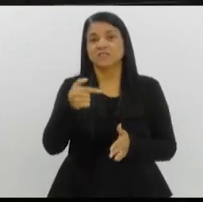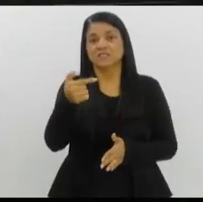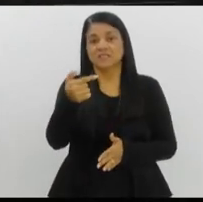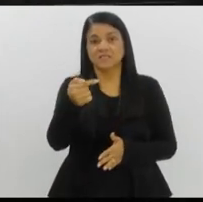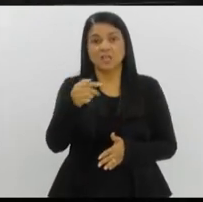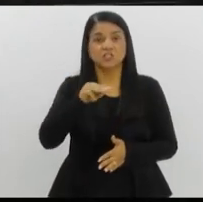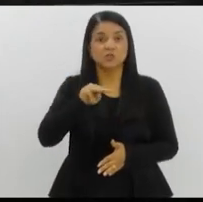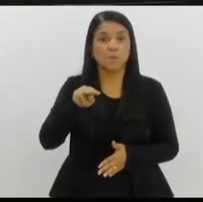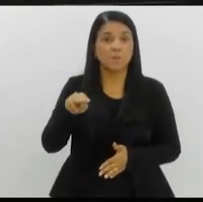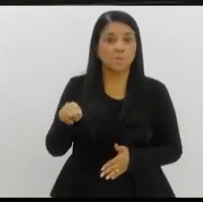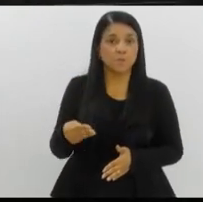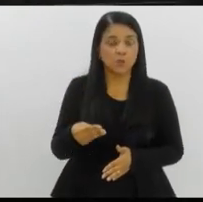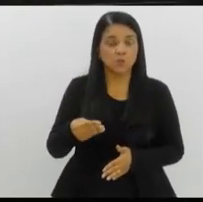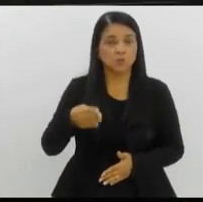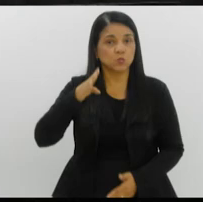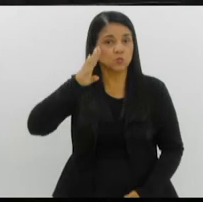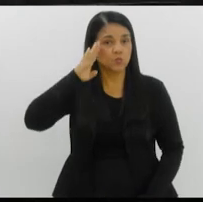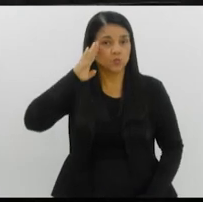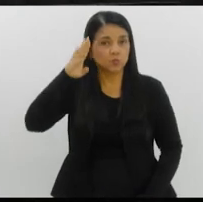na polícia militar?